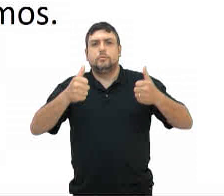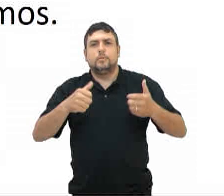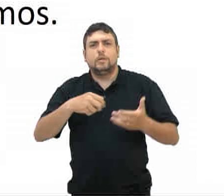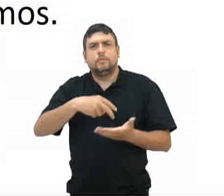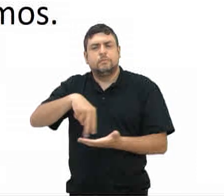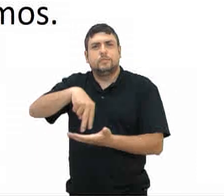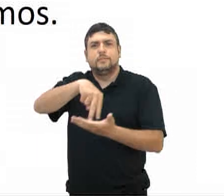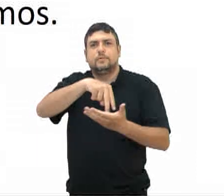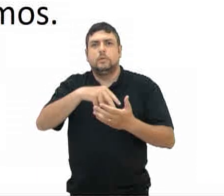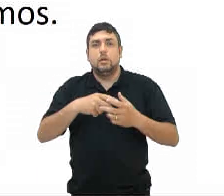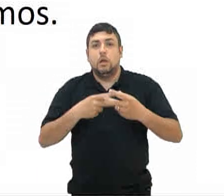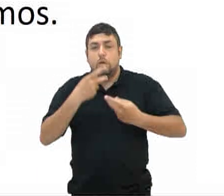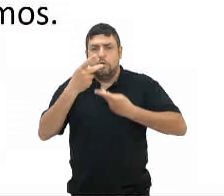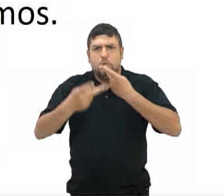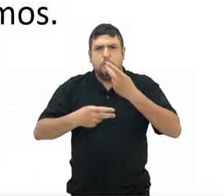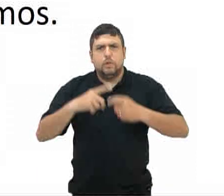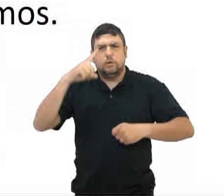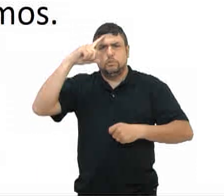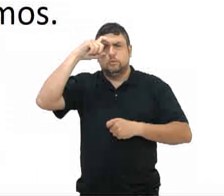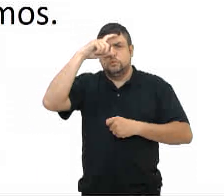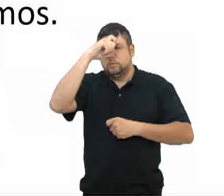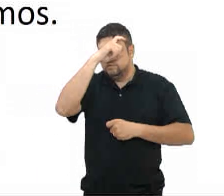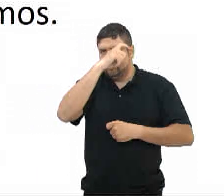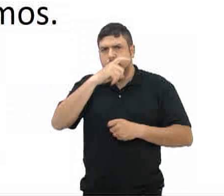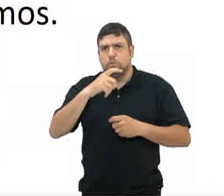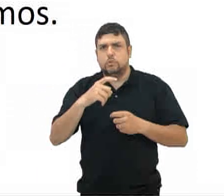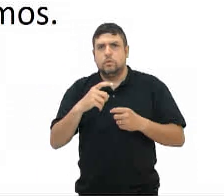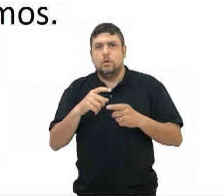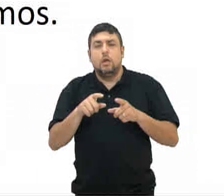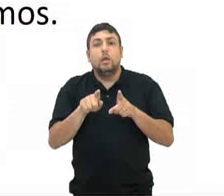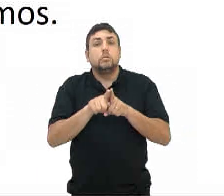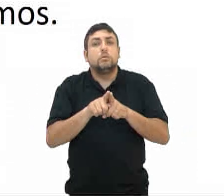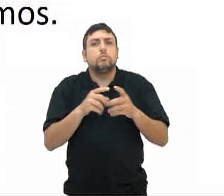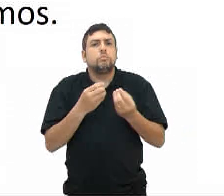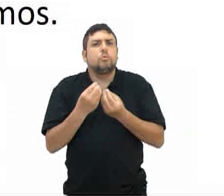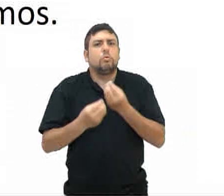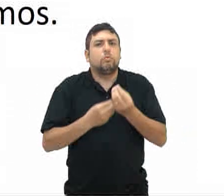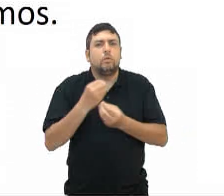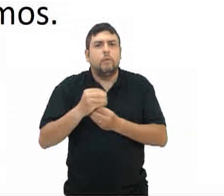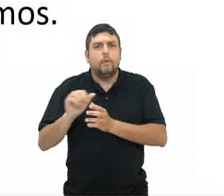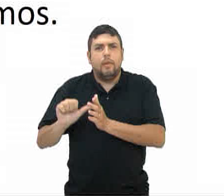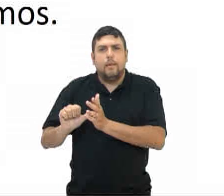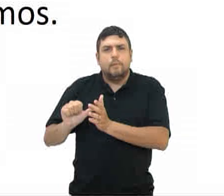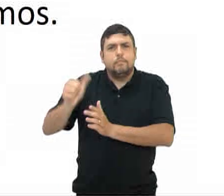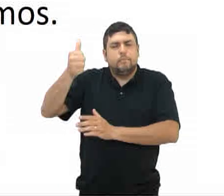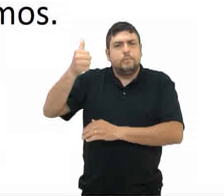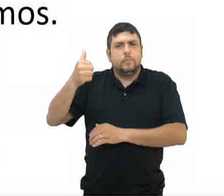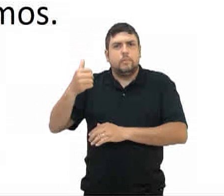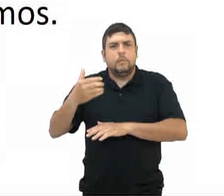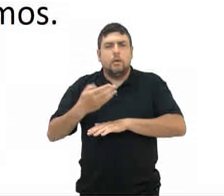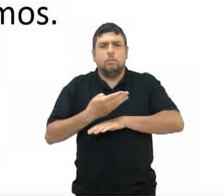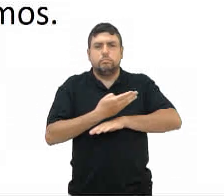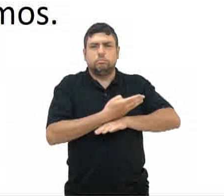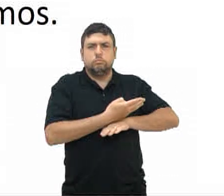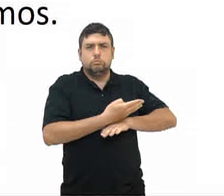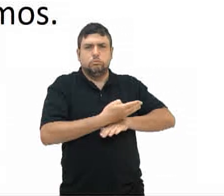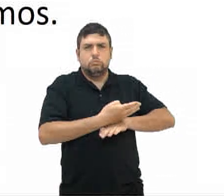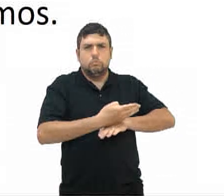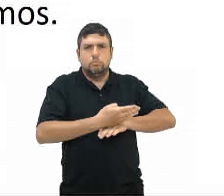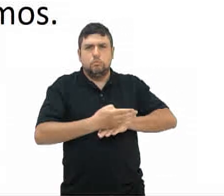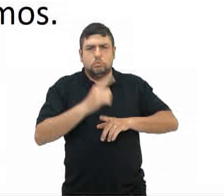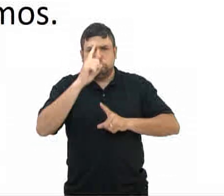Falar difícil. O lado doutor. Fatalidade do primeiro branco aportado e dominando politicamente as